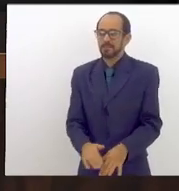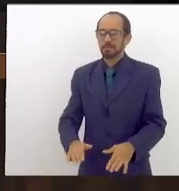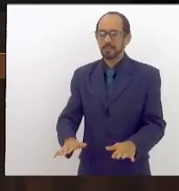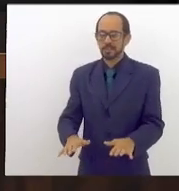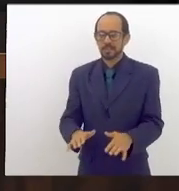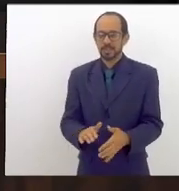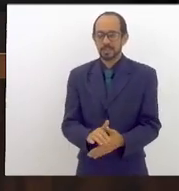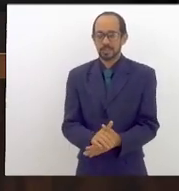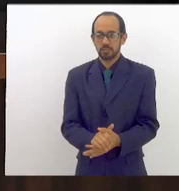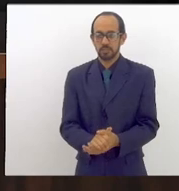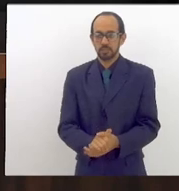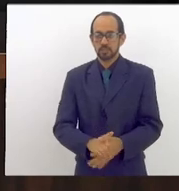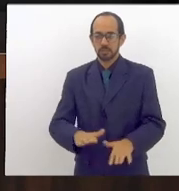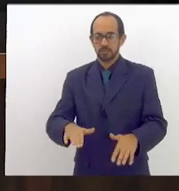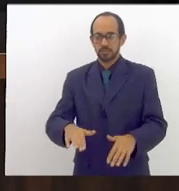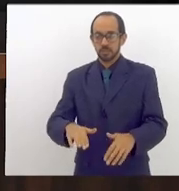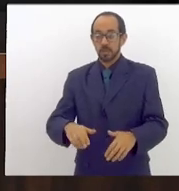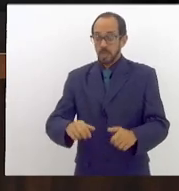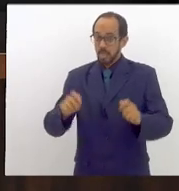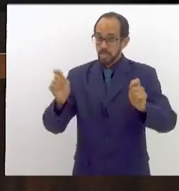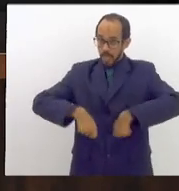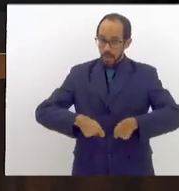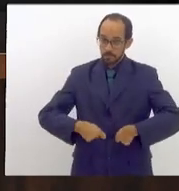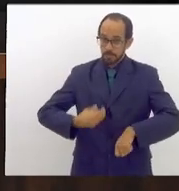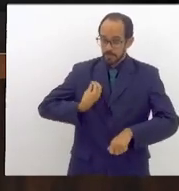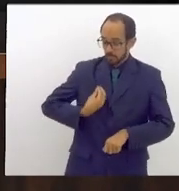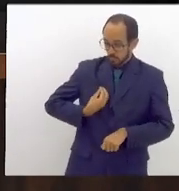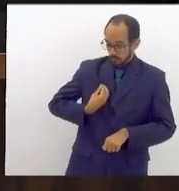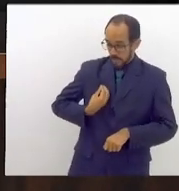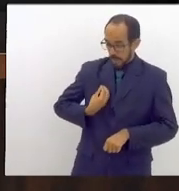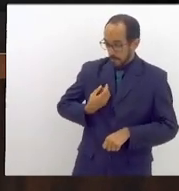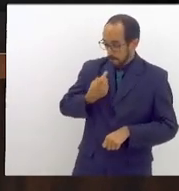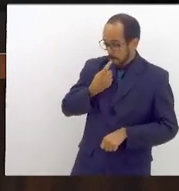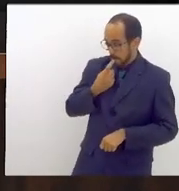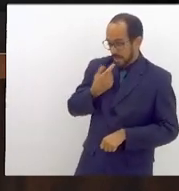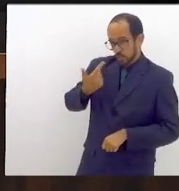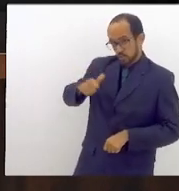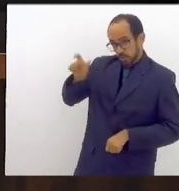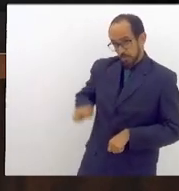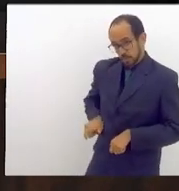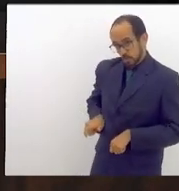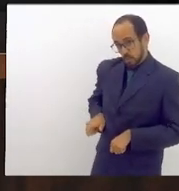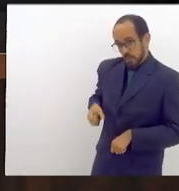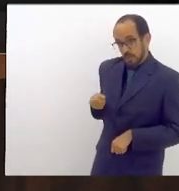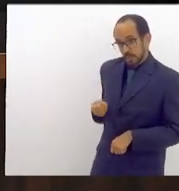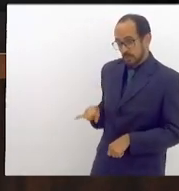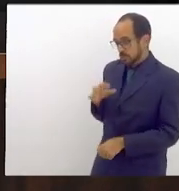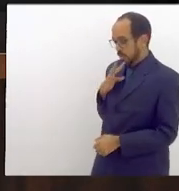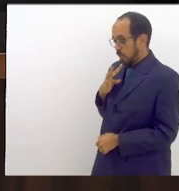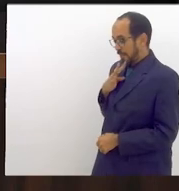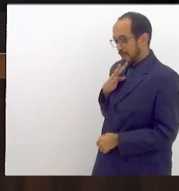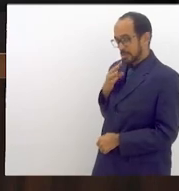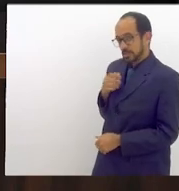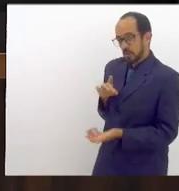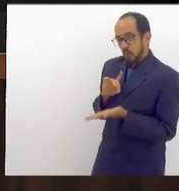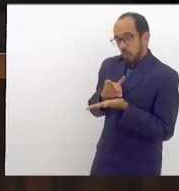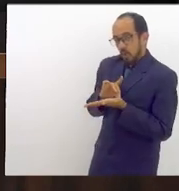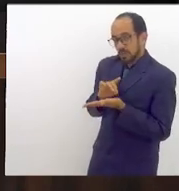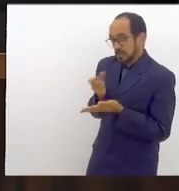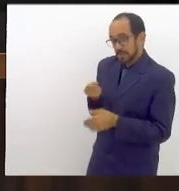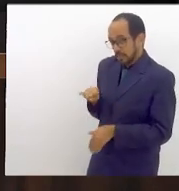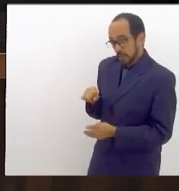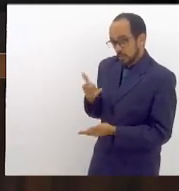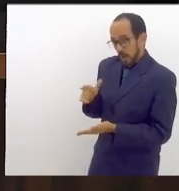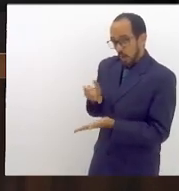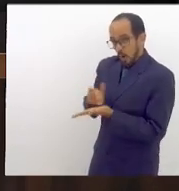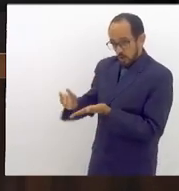diz assim só se pode viver perto de outro e conhecer outra pessoa sem perigo de ódio se a gente tem amor